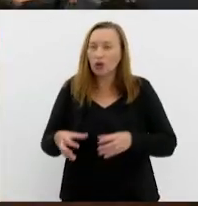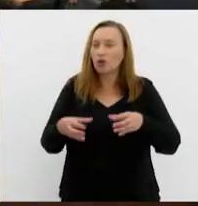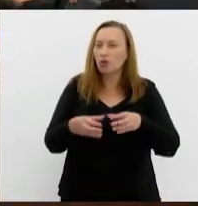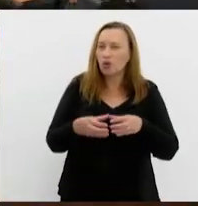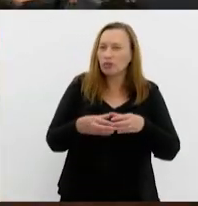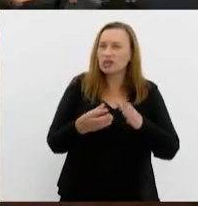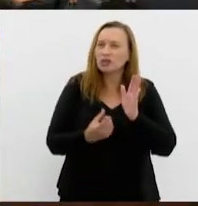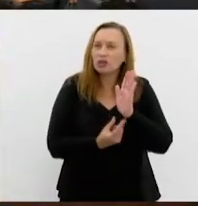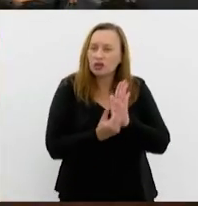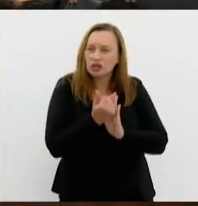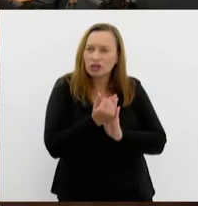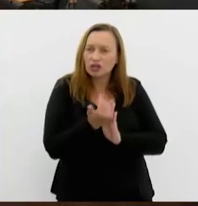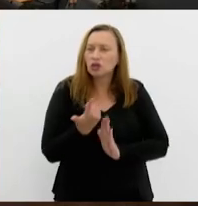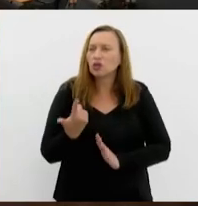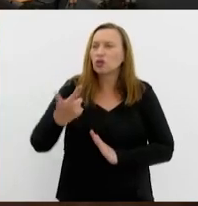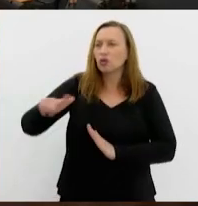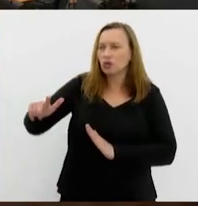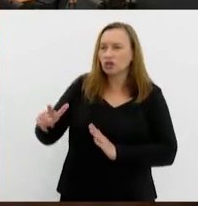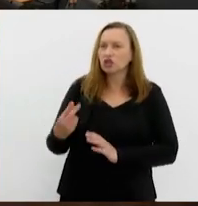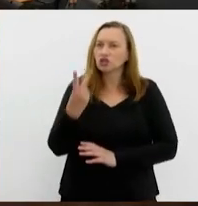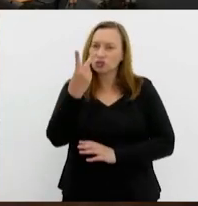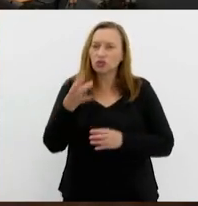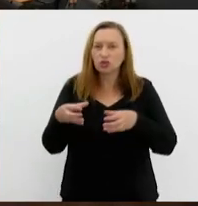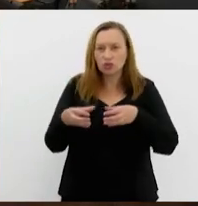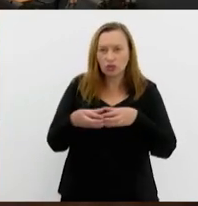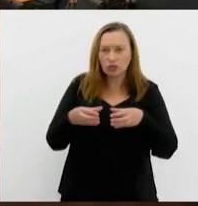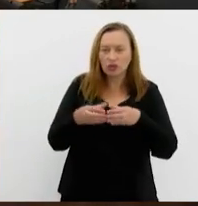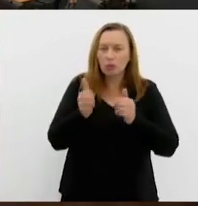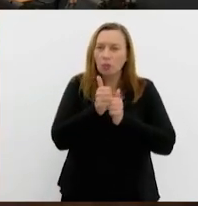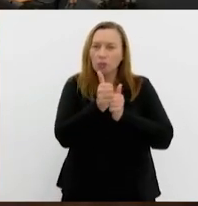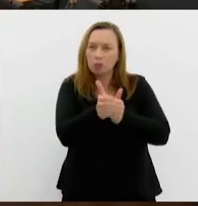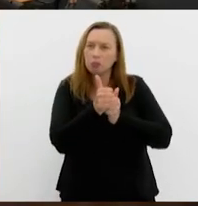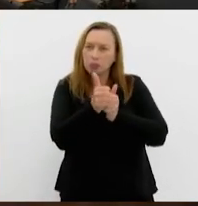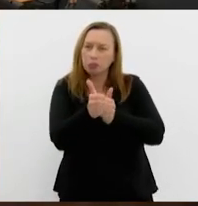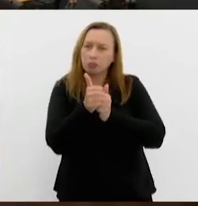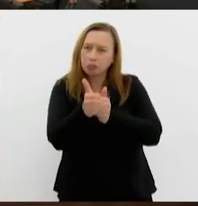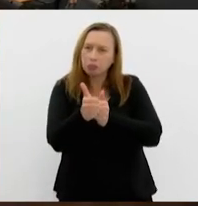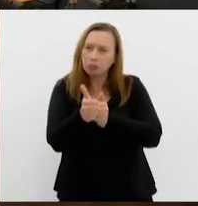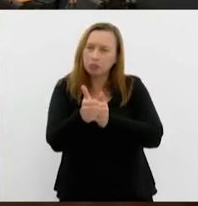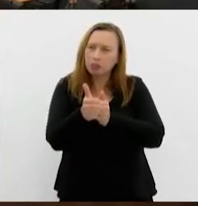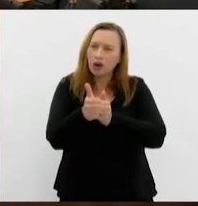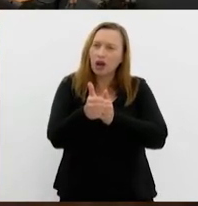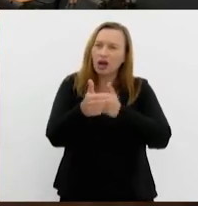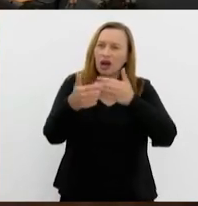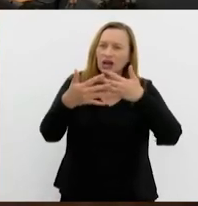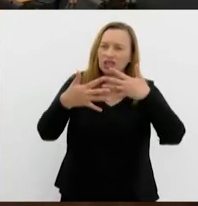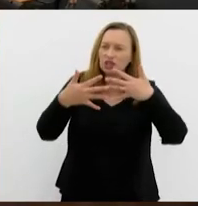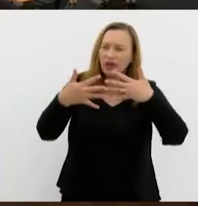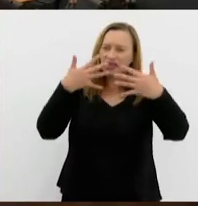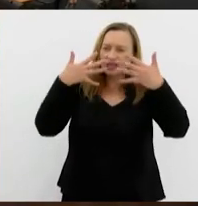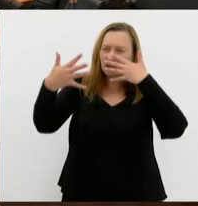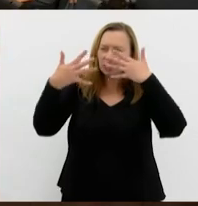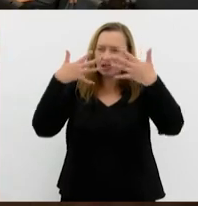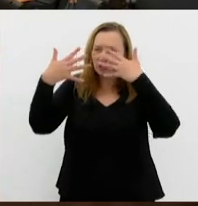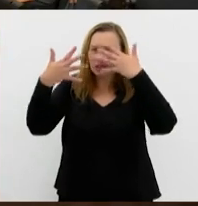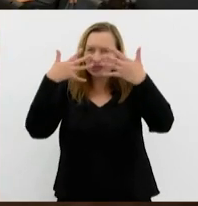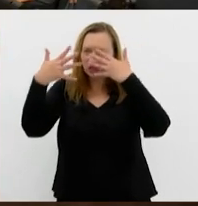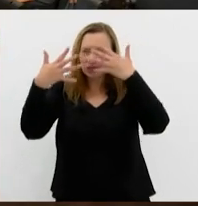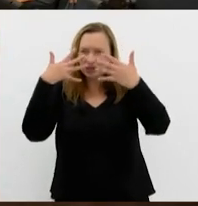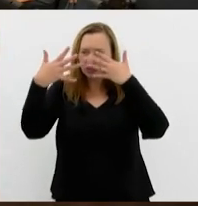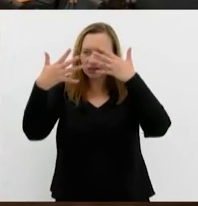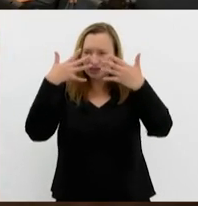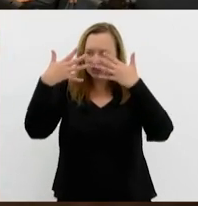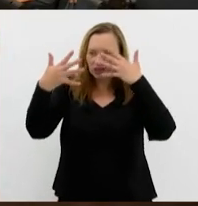mais umas outras duas comissões, para acompanhar da transparência e pressionar diretamente o